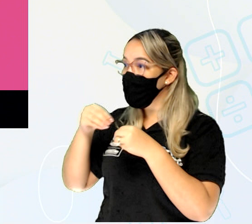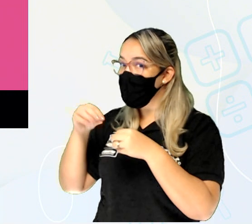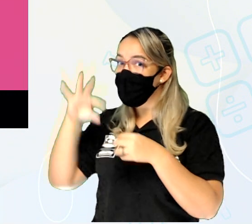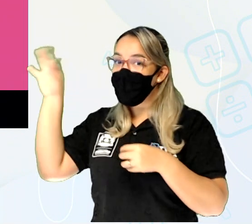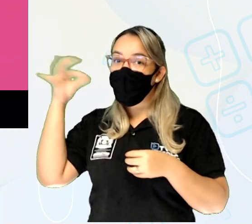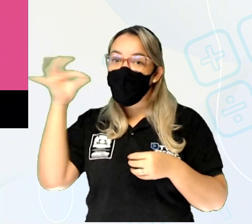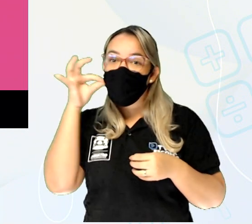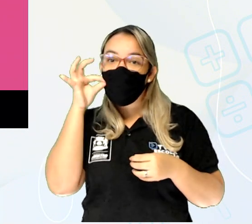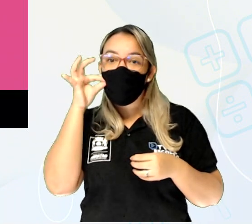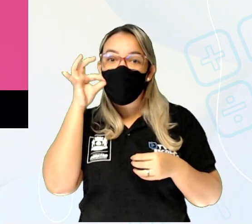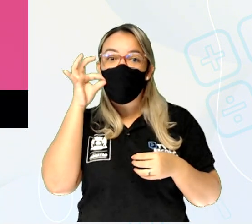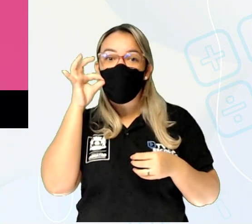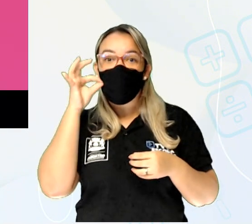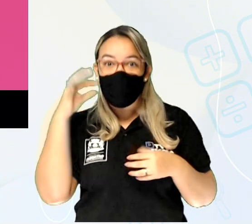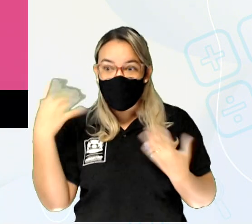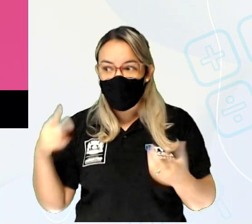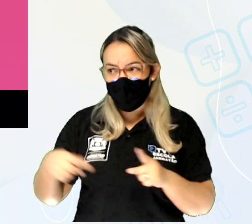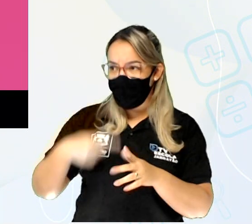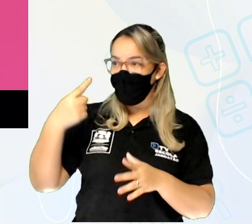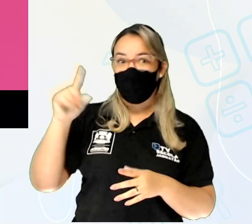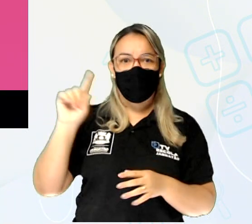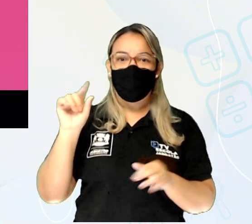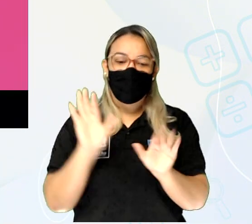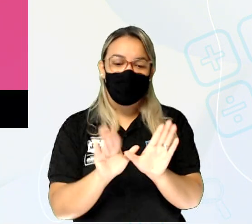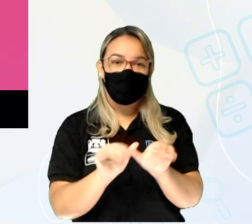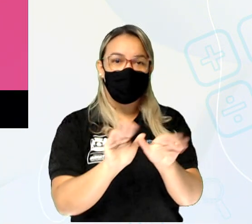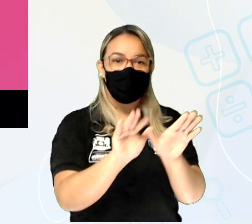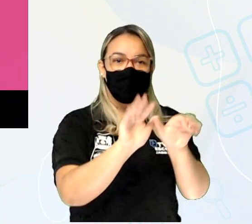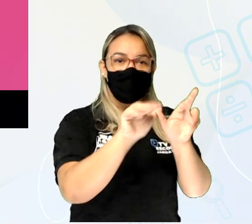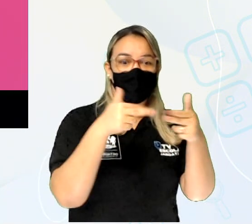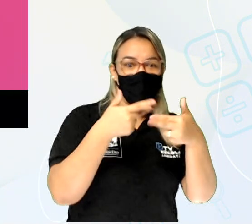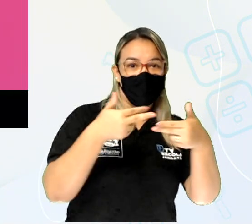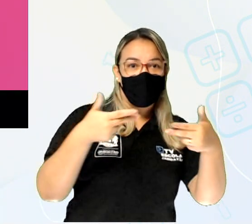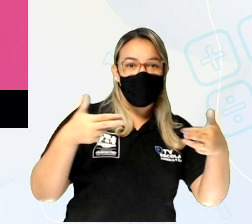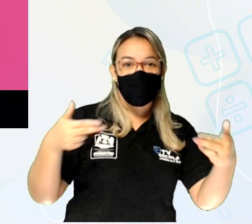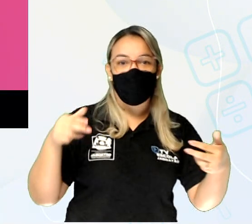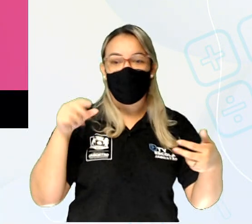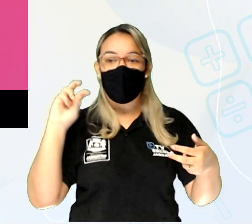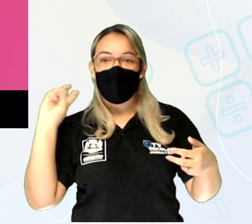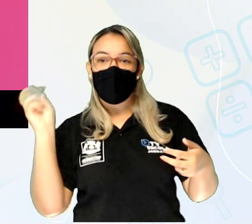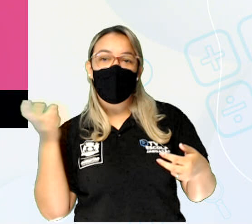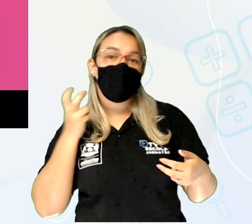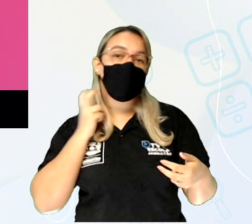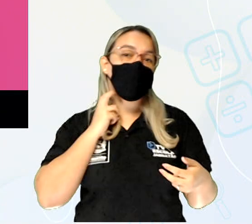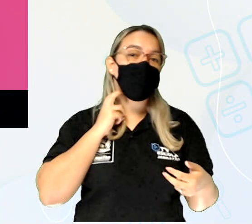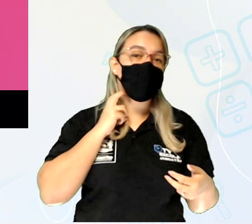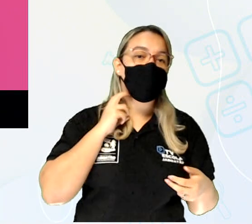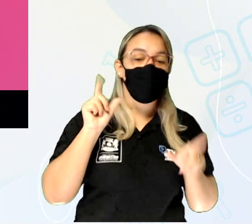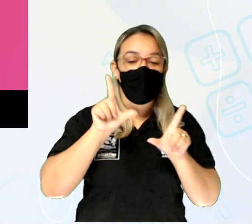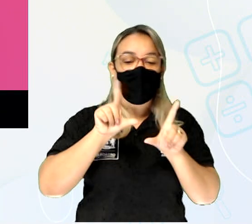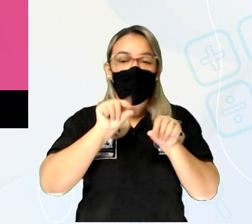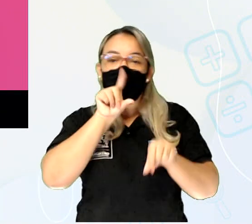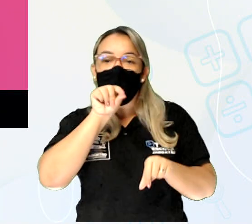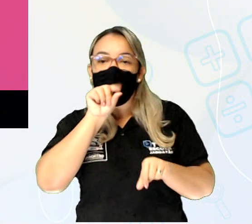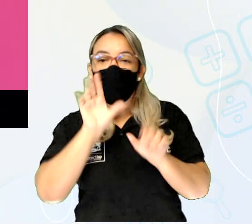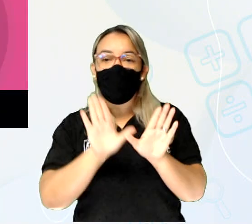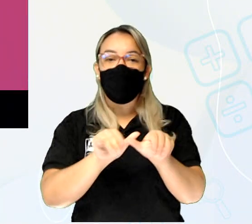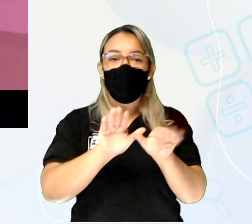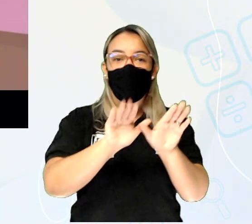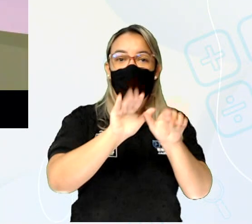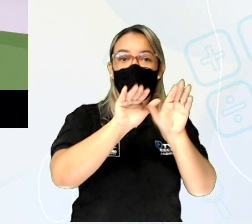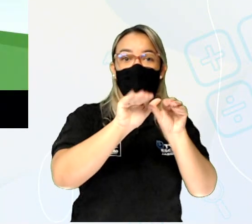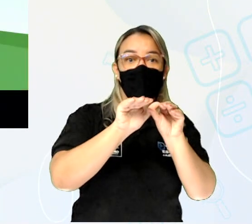únicos polinizadores. Borboletas, mariposas, mamangava, morcegos e pássaros também ajudam. Quanto